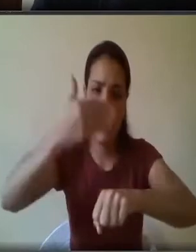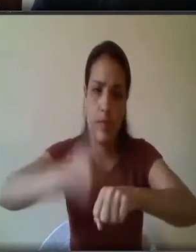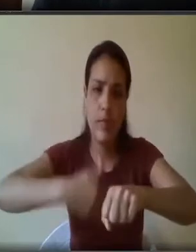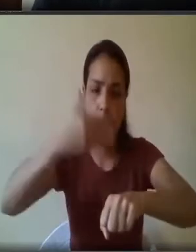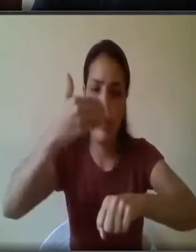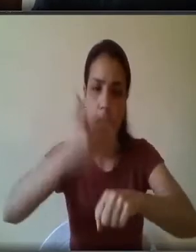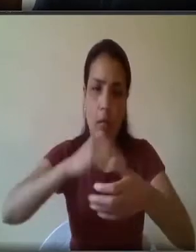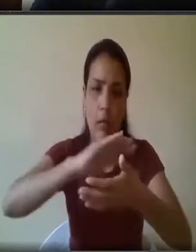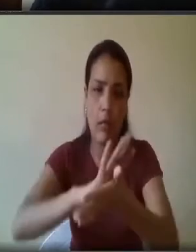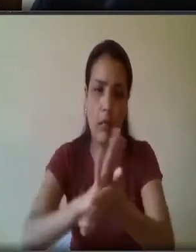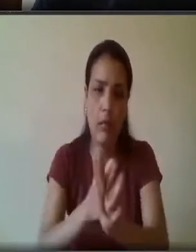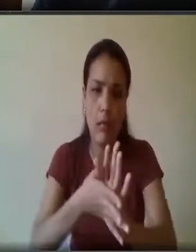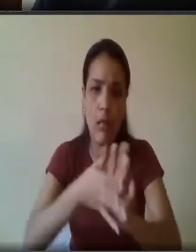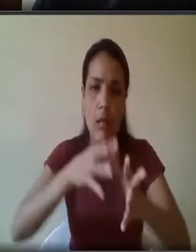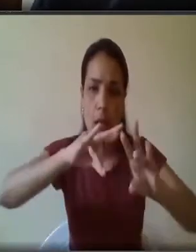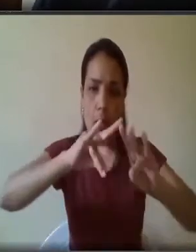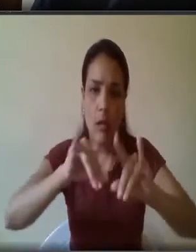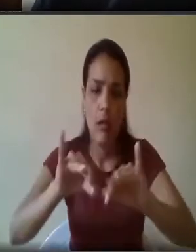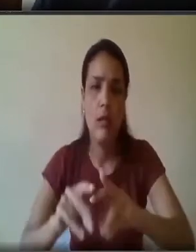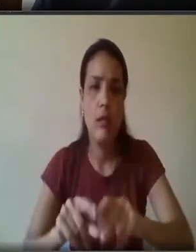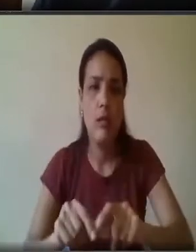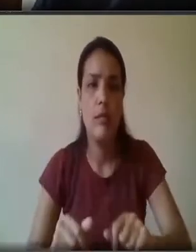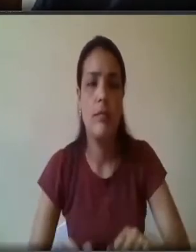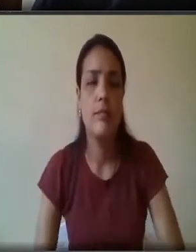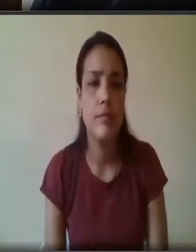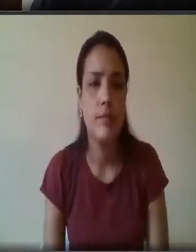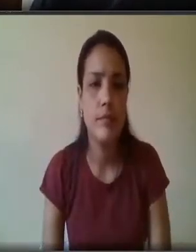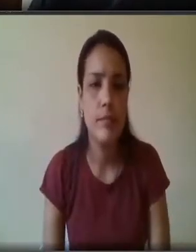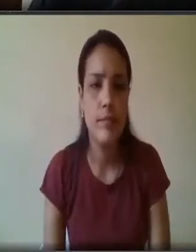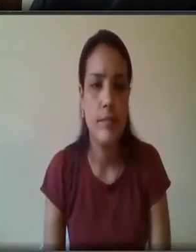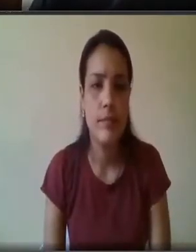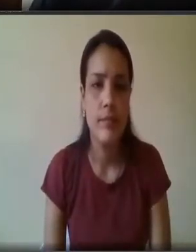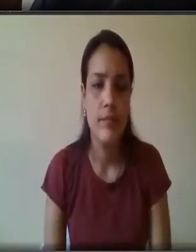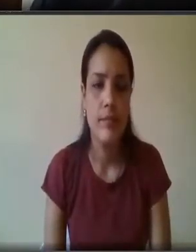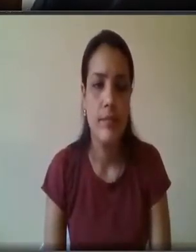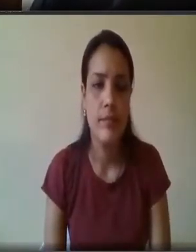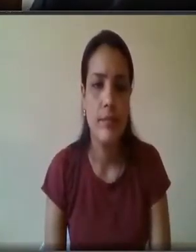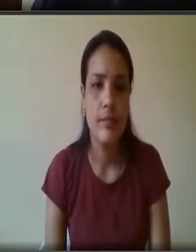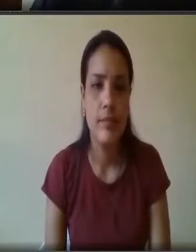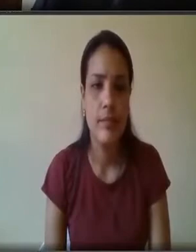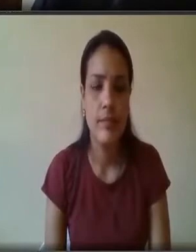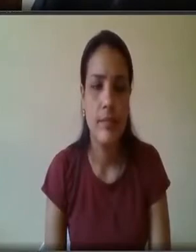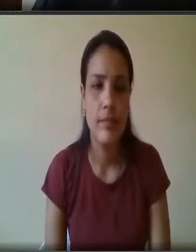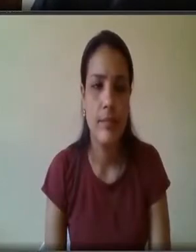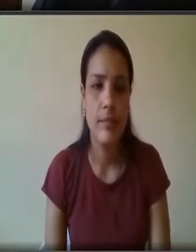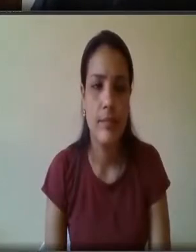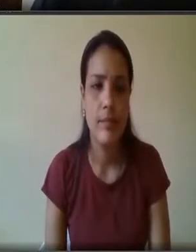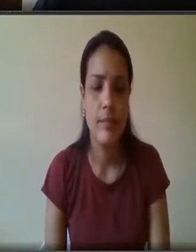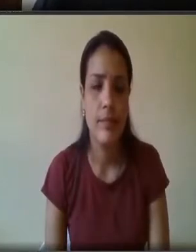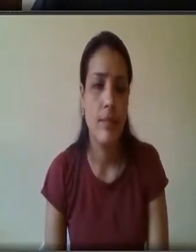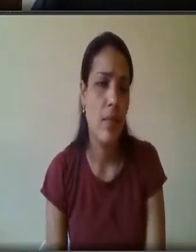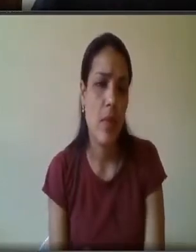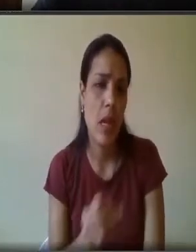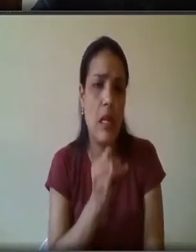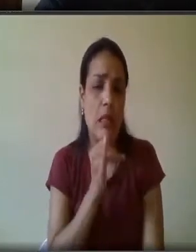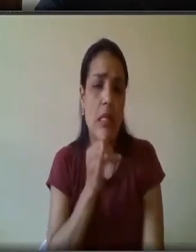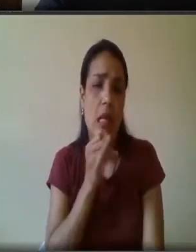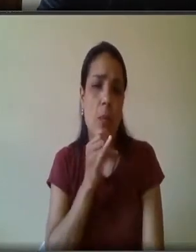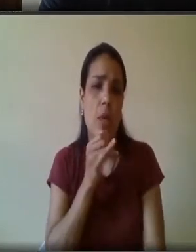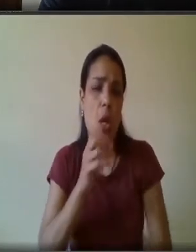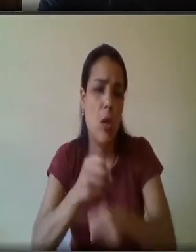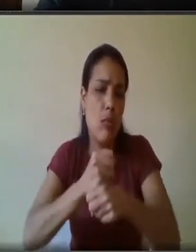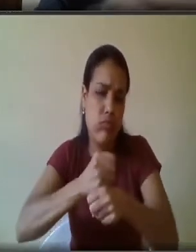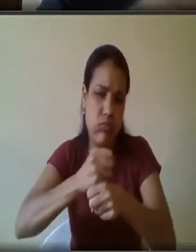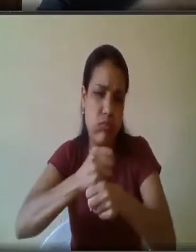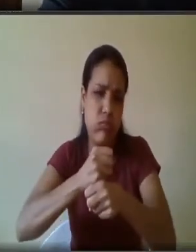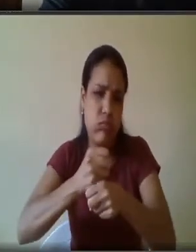gente poder fazer uma graça aqui, tá? Porque isso aqui é como se o tempo fosse comendo. Então já não é